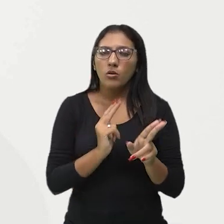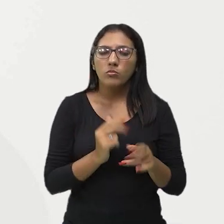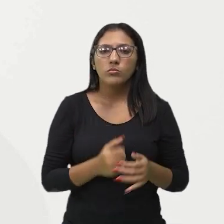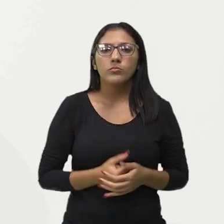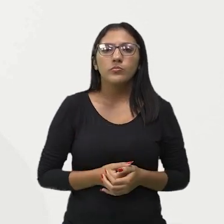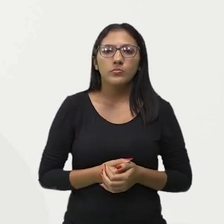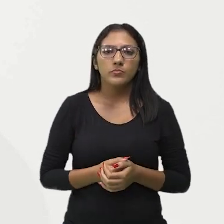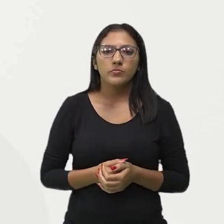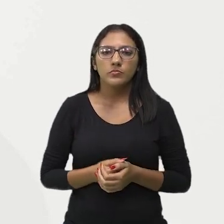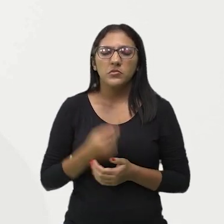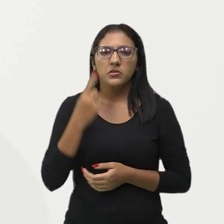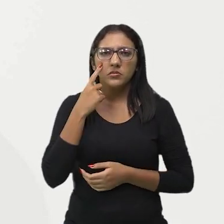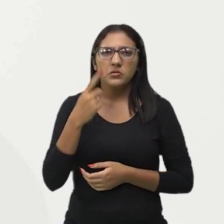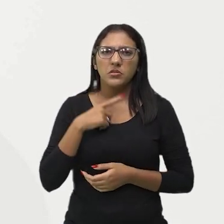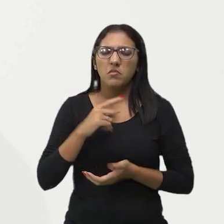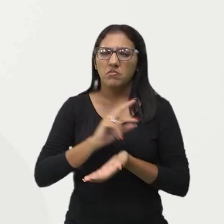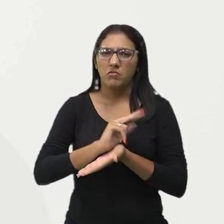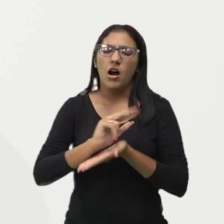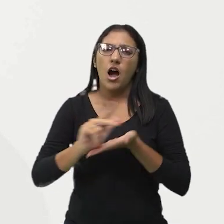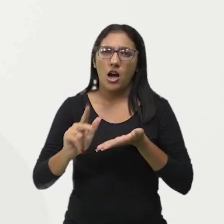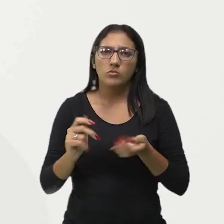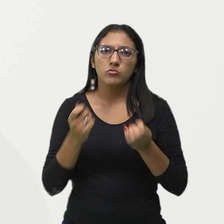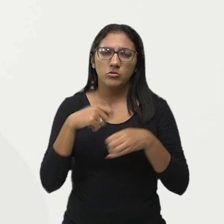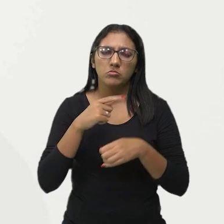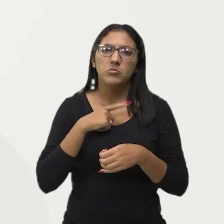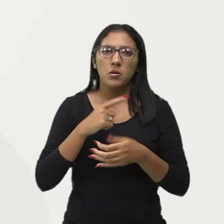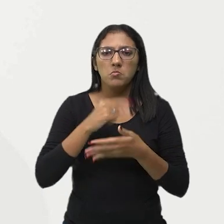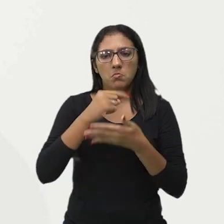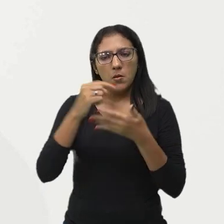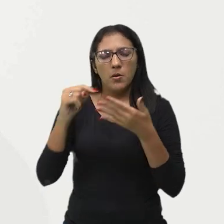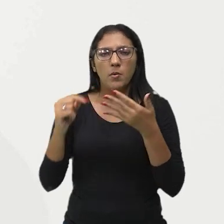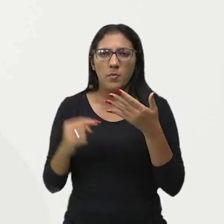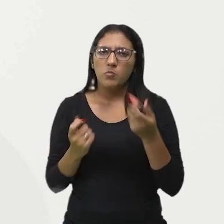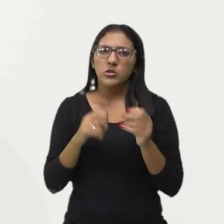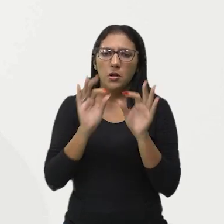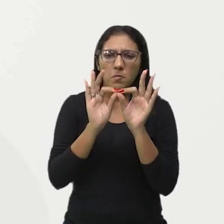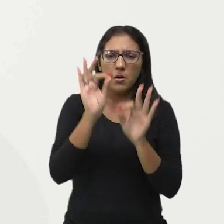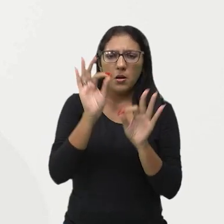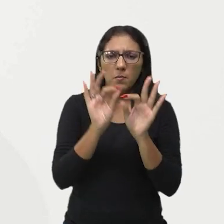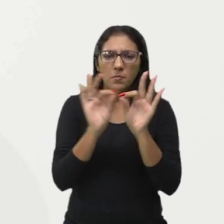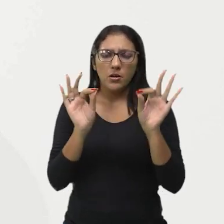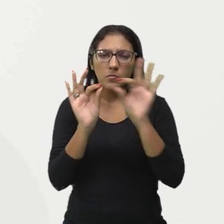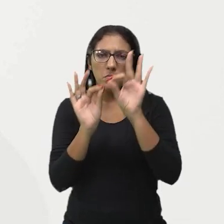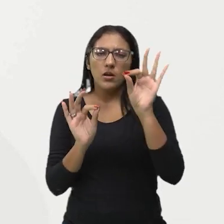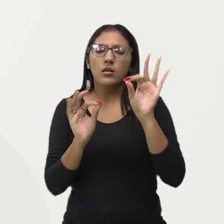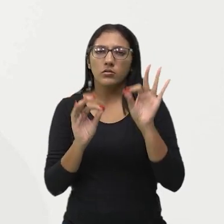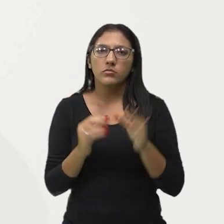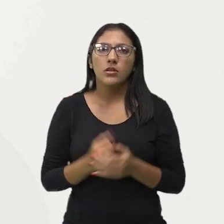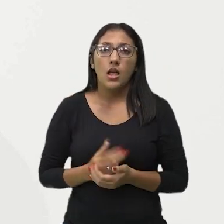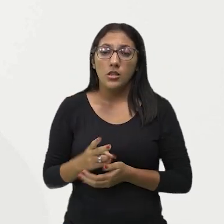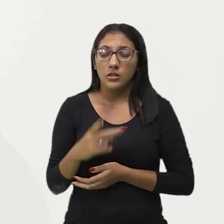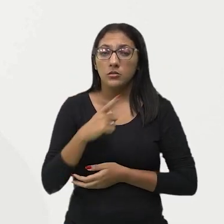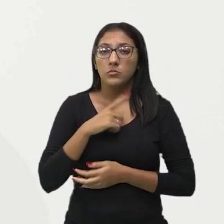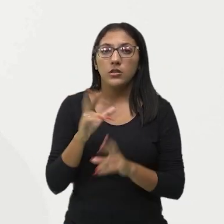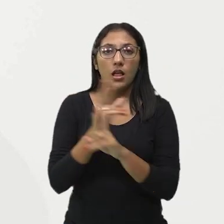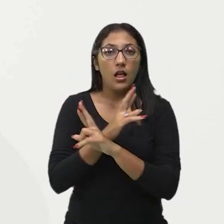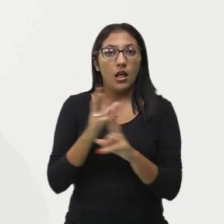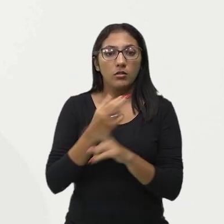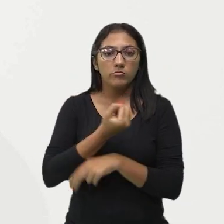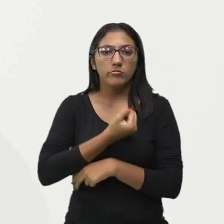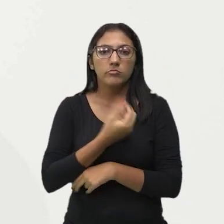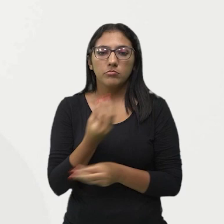podemos traçar vários segmentos na circunferência e sempre esse segmento vai ter a mesma distância, né? Da